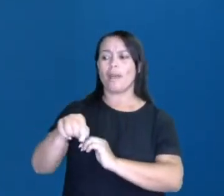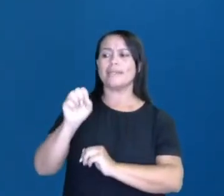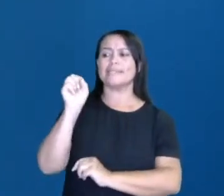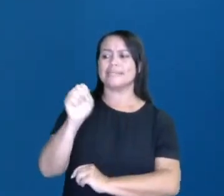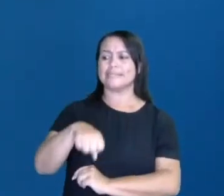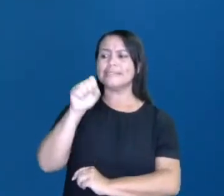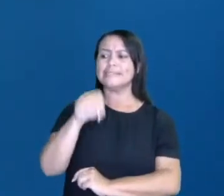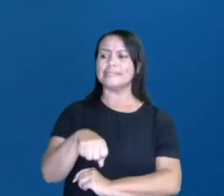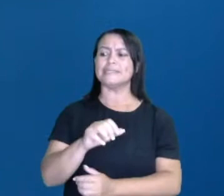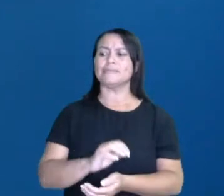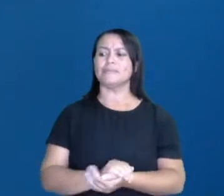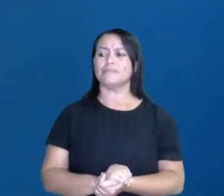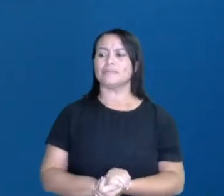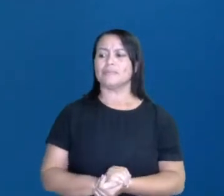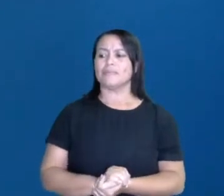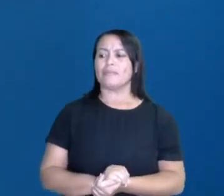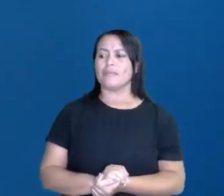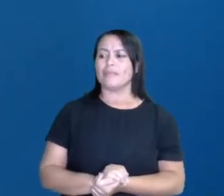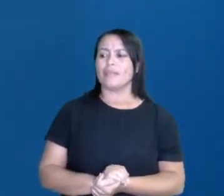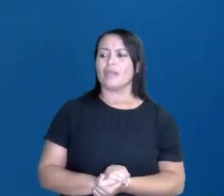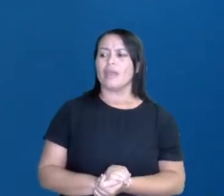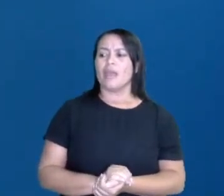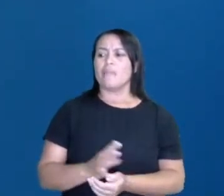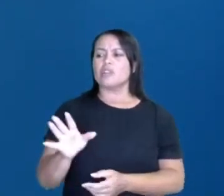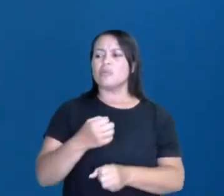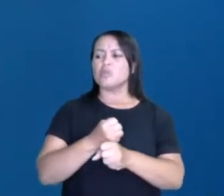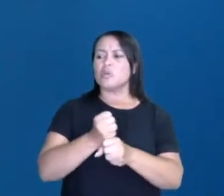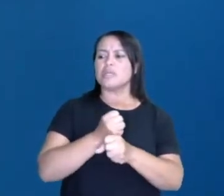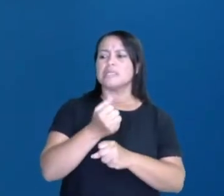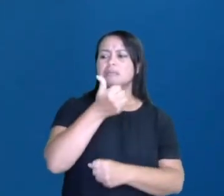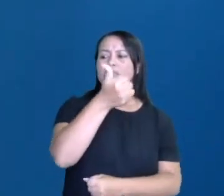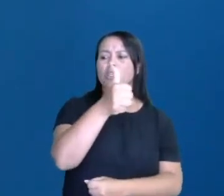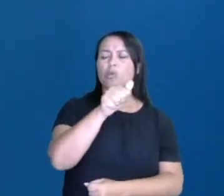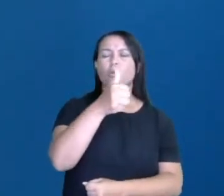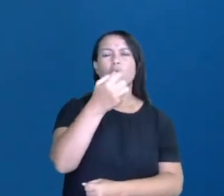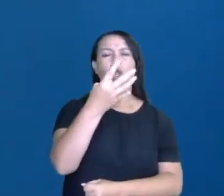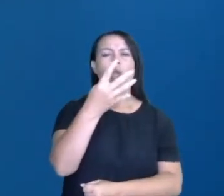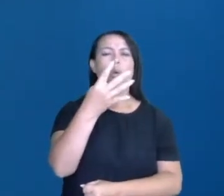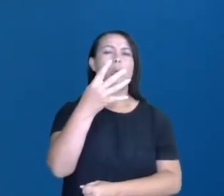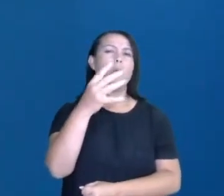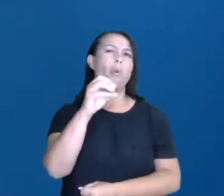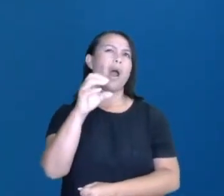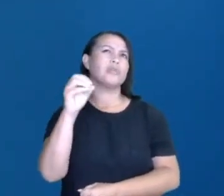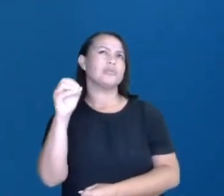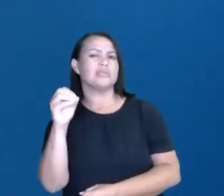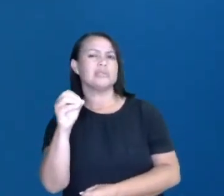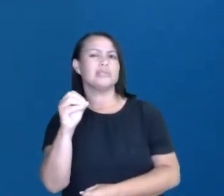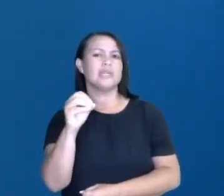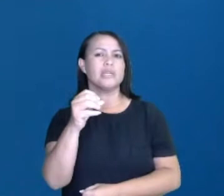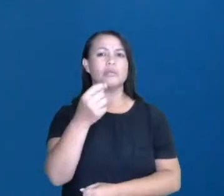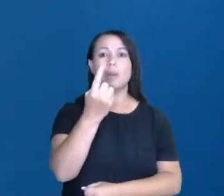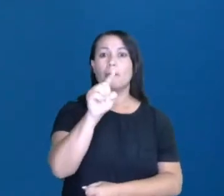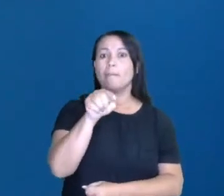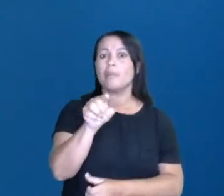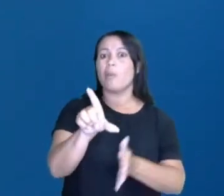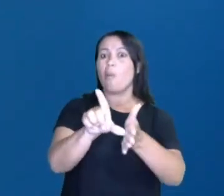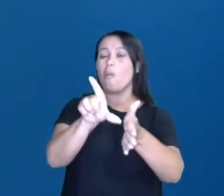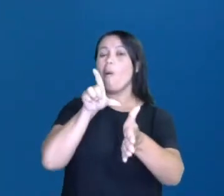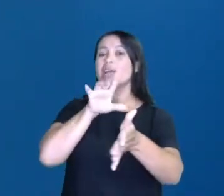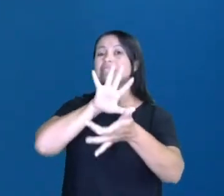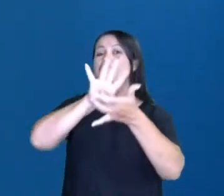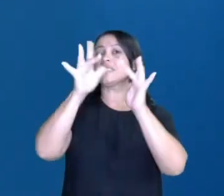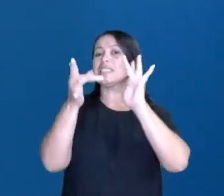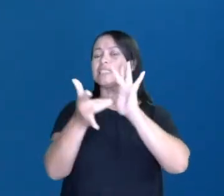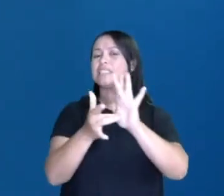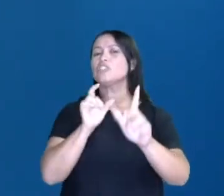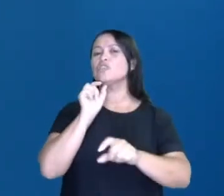sim, entre os anos de 1400 a 1000 a.C., criou